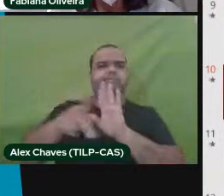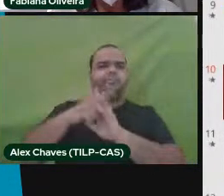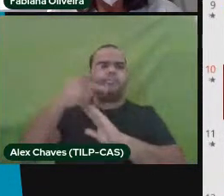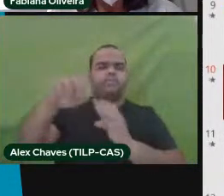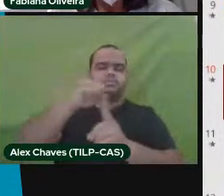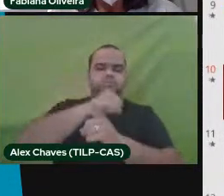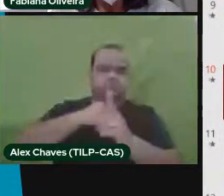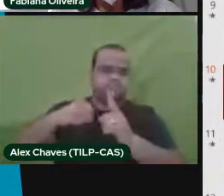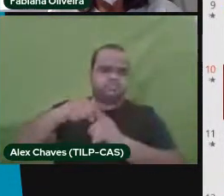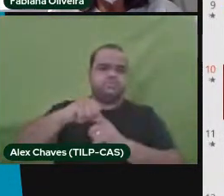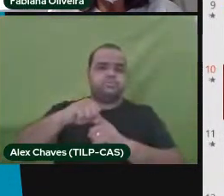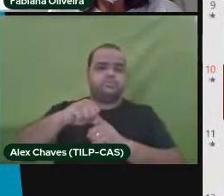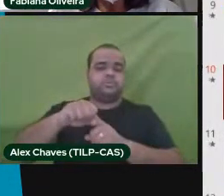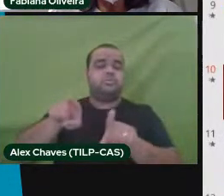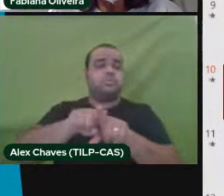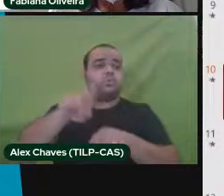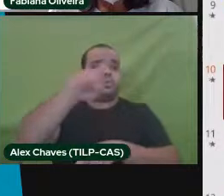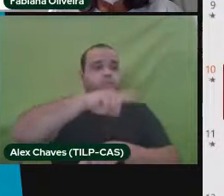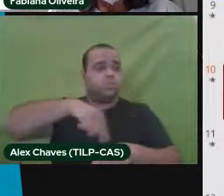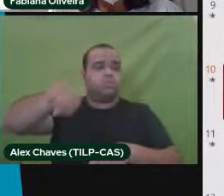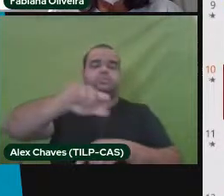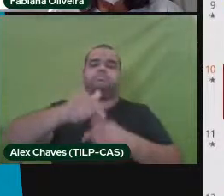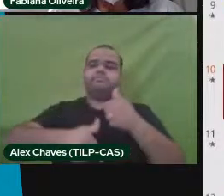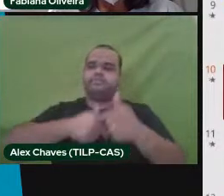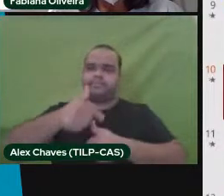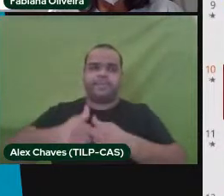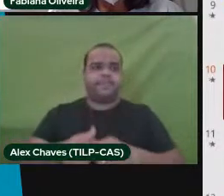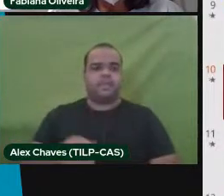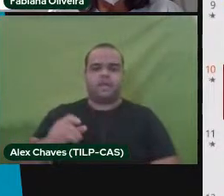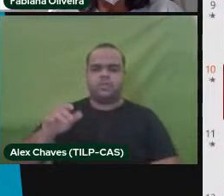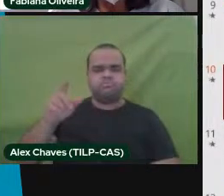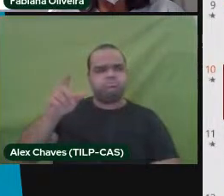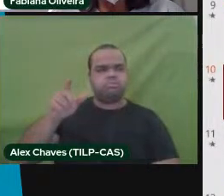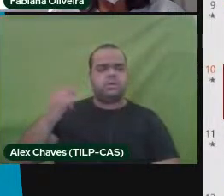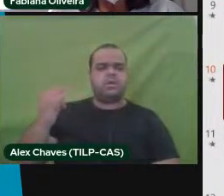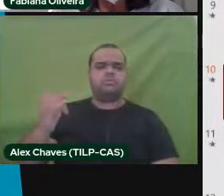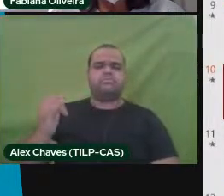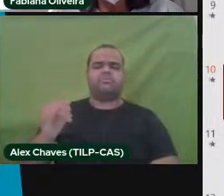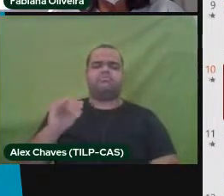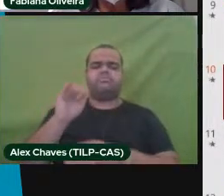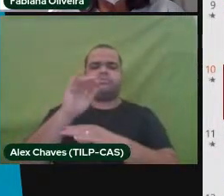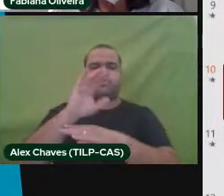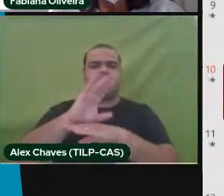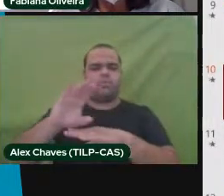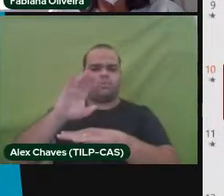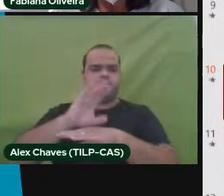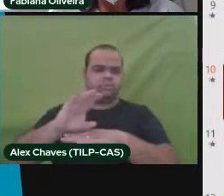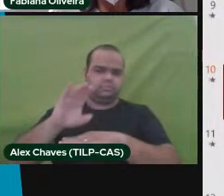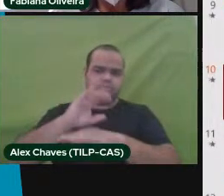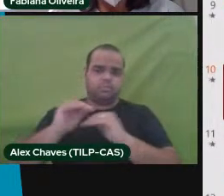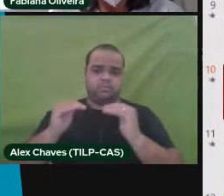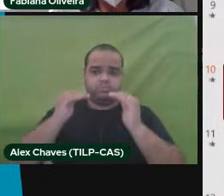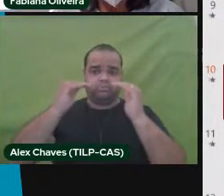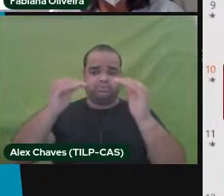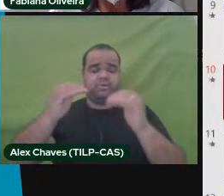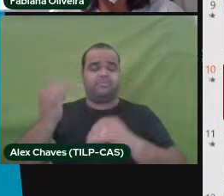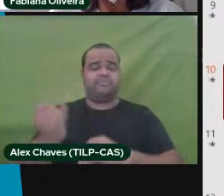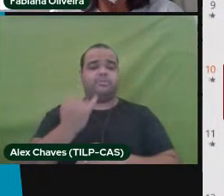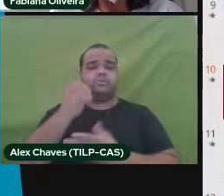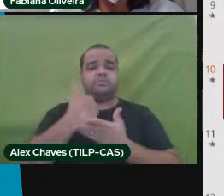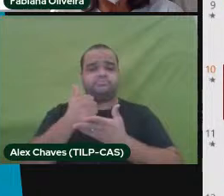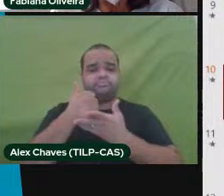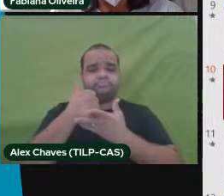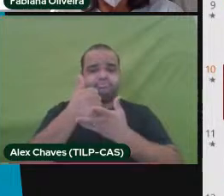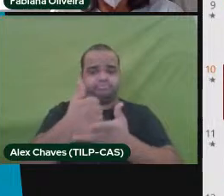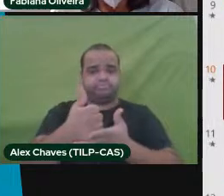ação. É importante também que a educação superior ela seja incentivada e apoiada quando necessário, inclusive